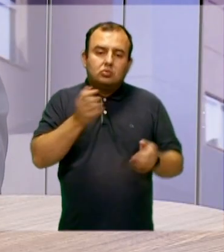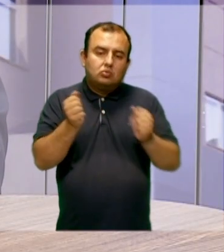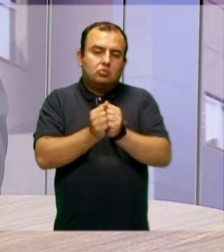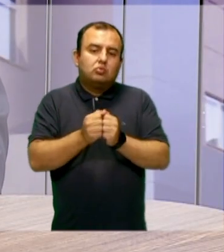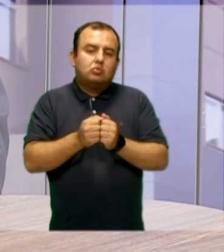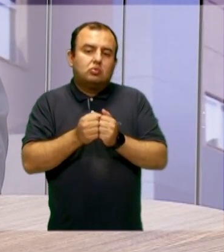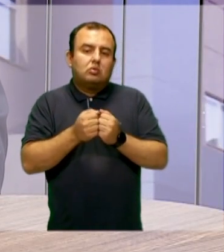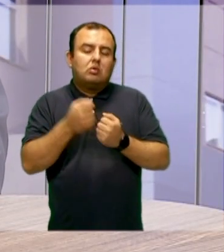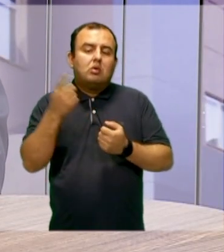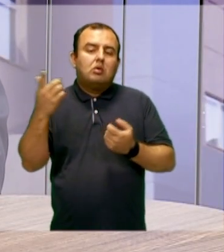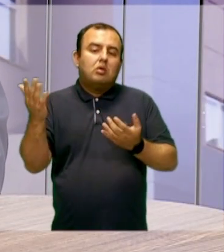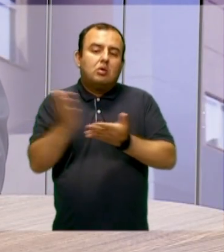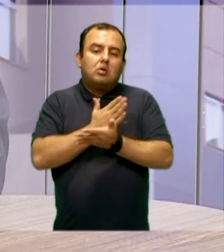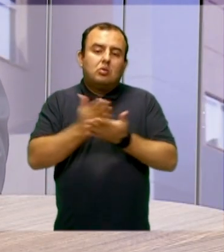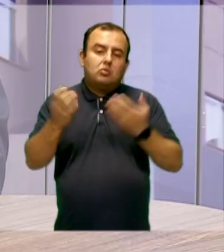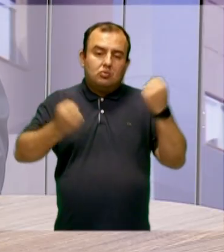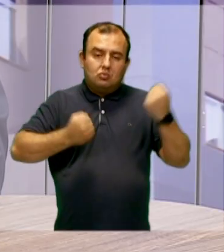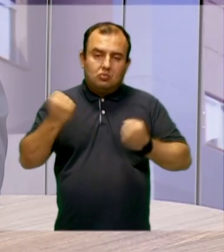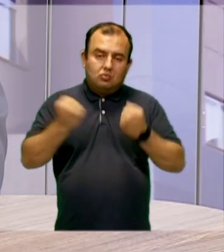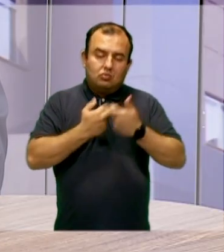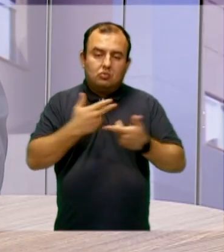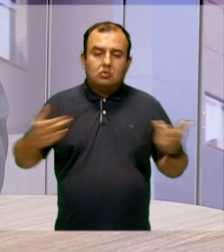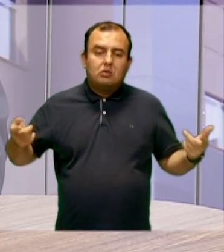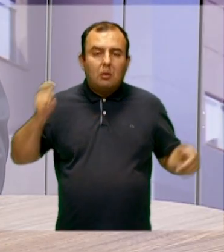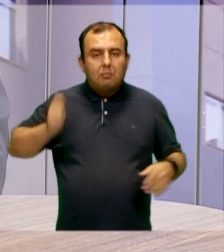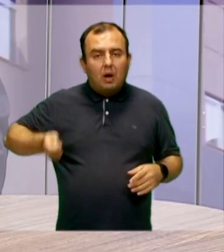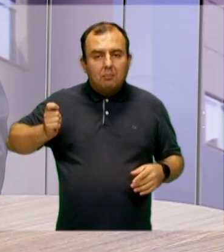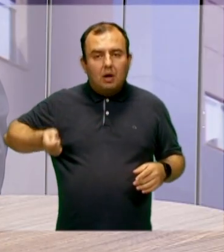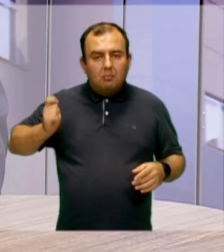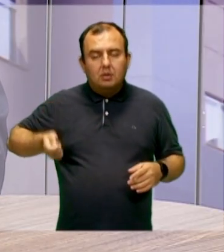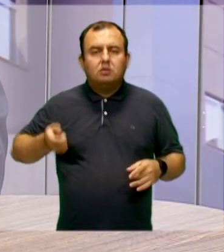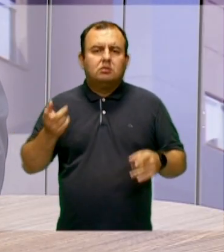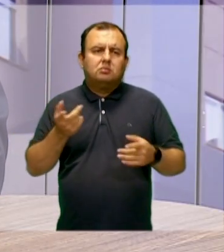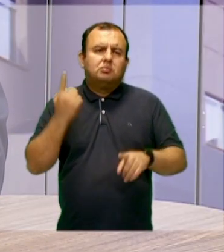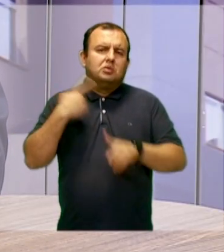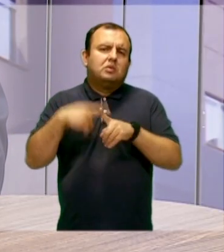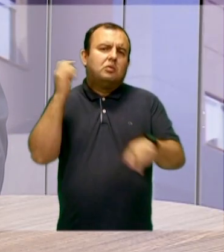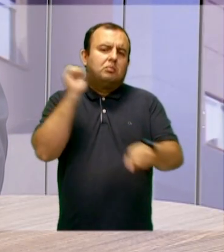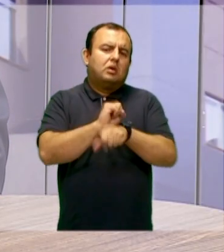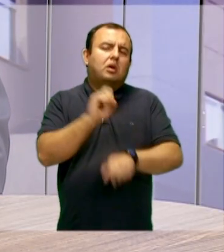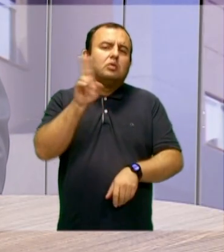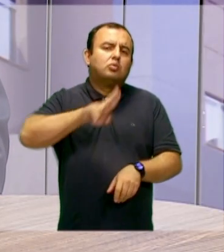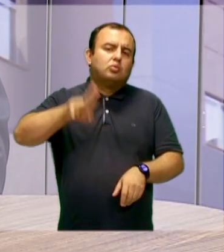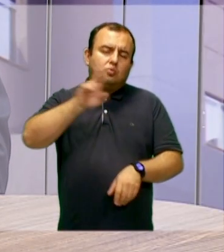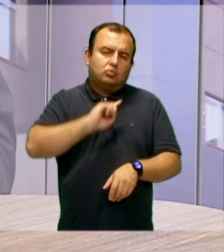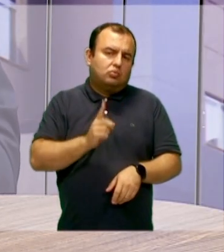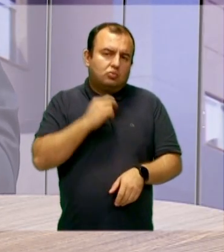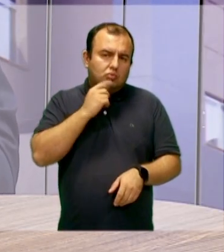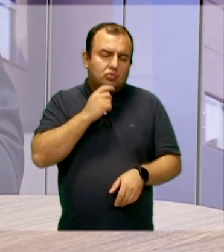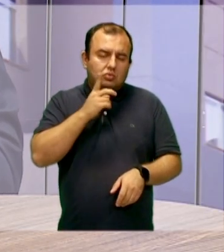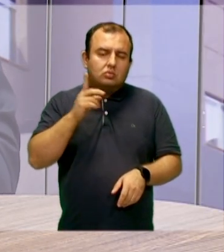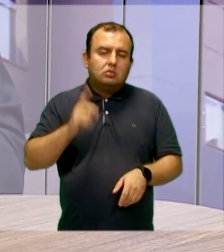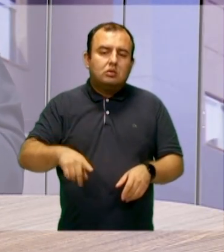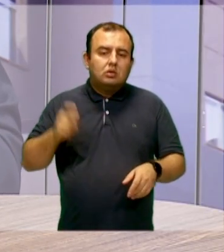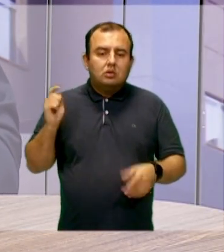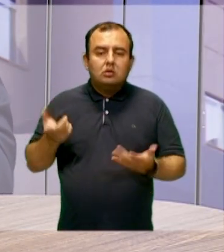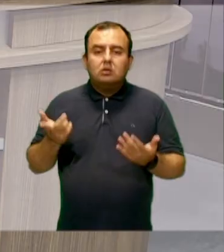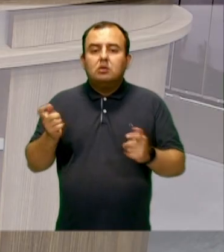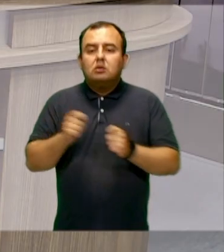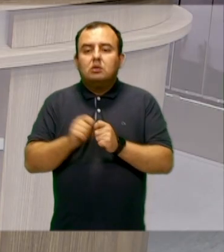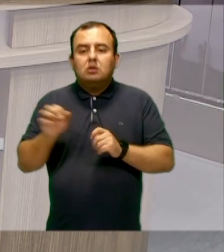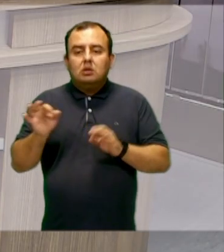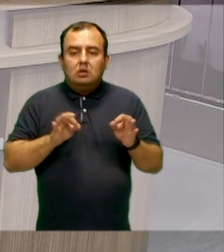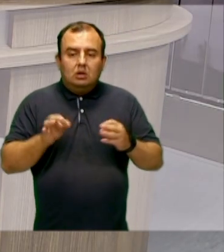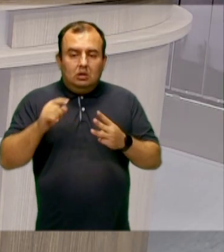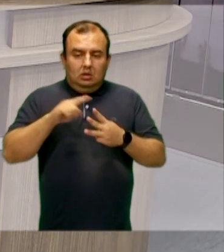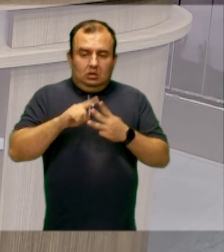alguns veículos do município que também serão leiloados, que estavam também parados já, danificados, sem uso. Então, a gente vai fazer esse edital do leilão. Então, o que fizemos? São 3